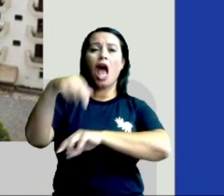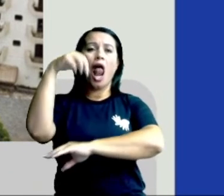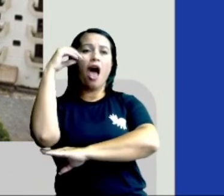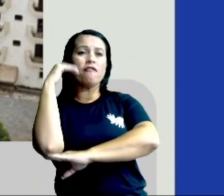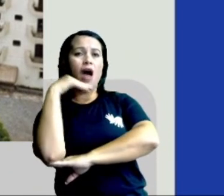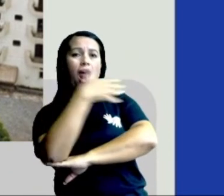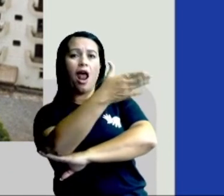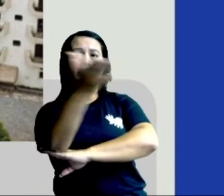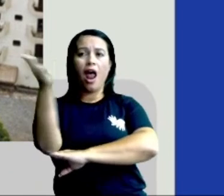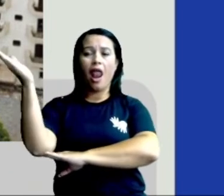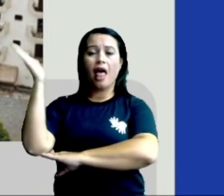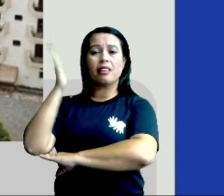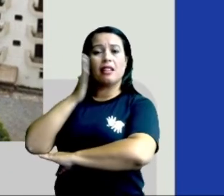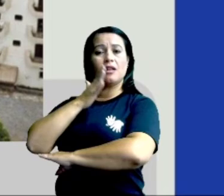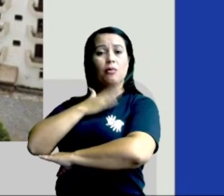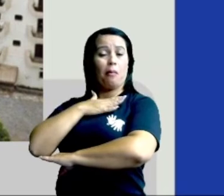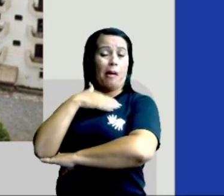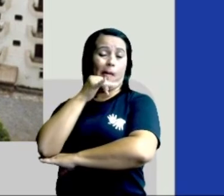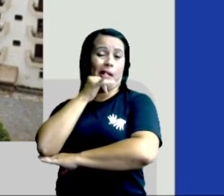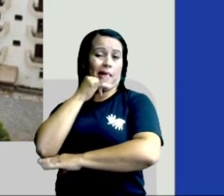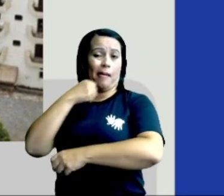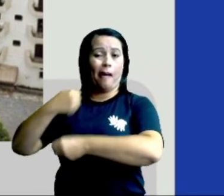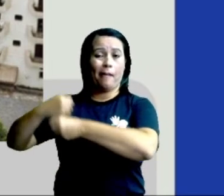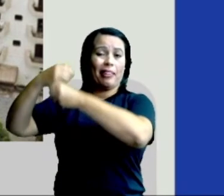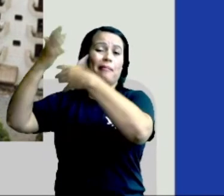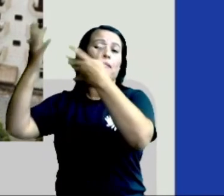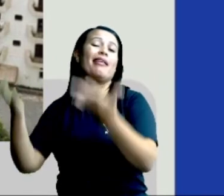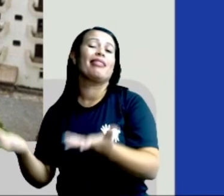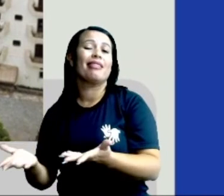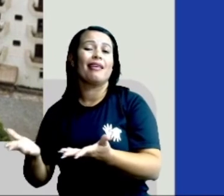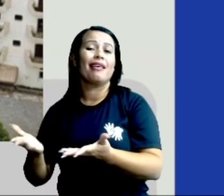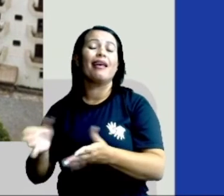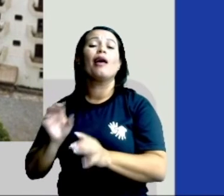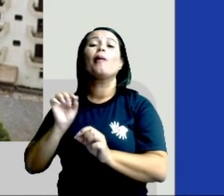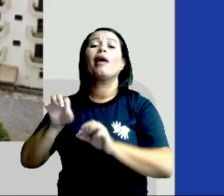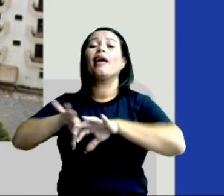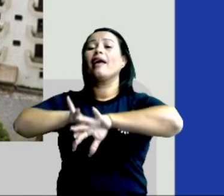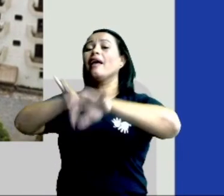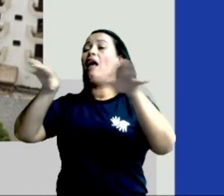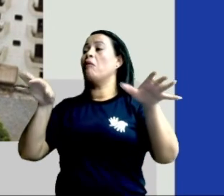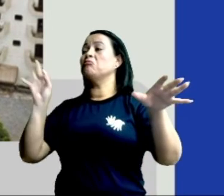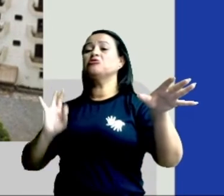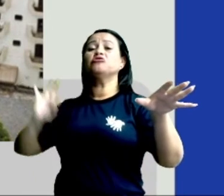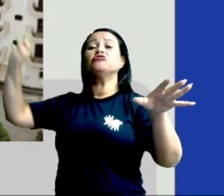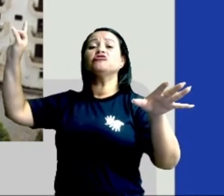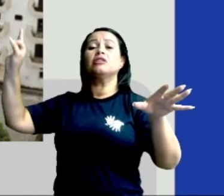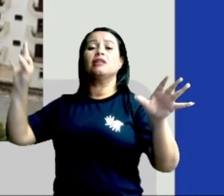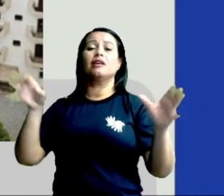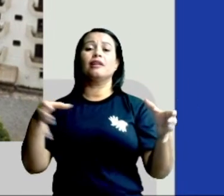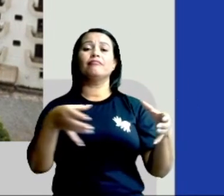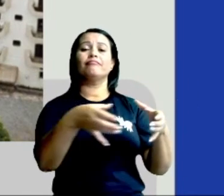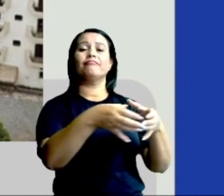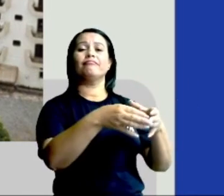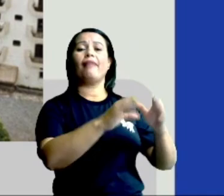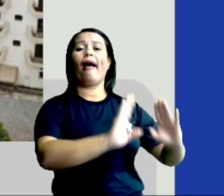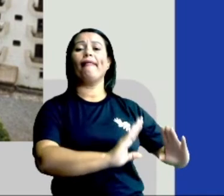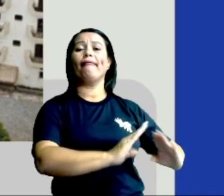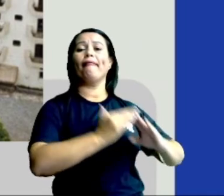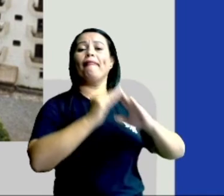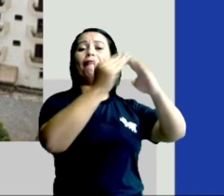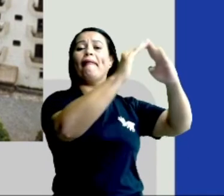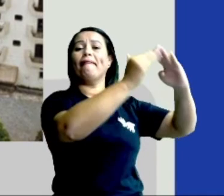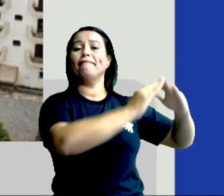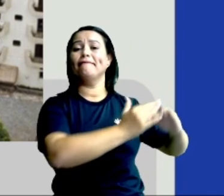piscina pessoal no meu apartamento. E o que separa esse condomínio chiquérrimo de uma favela é apenas um